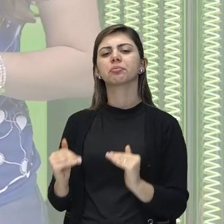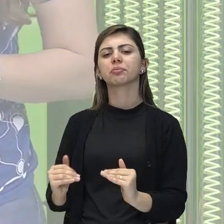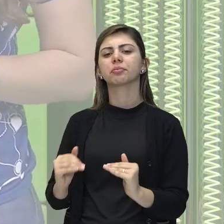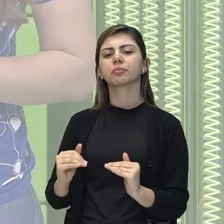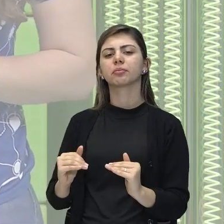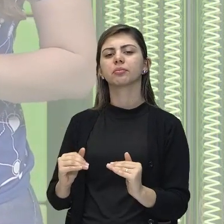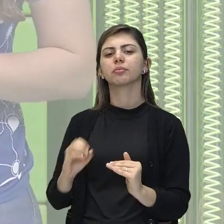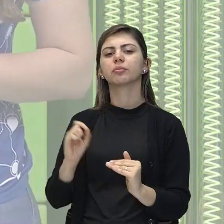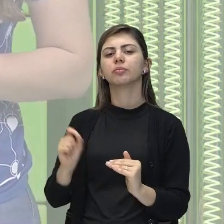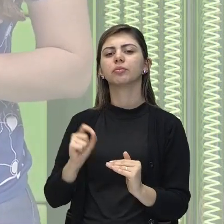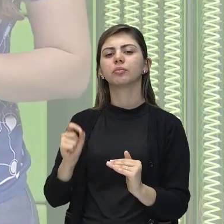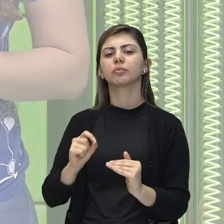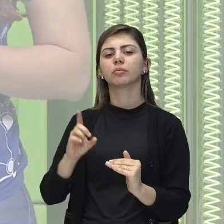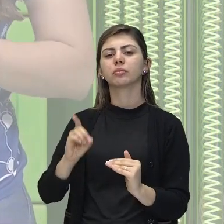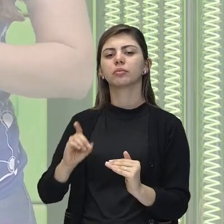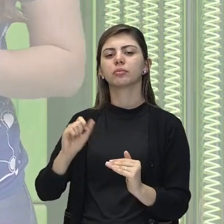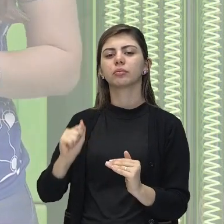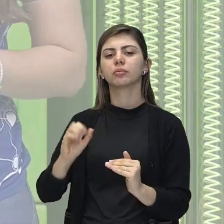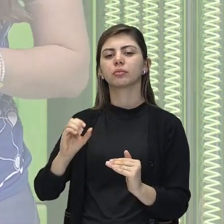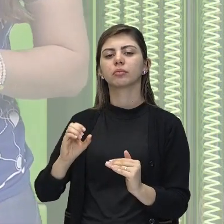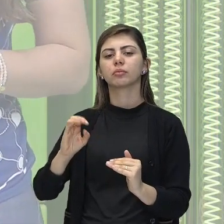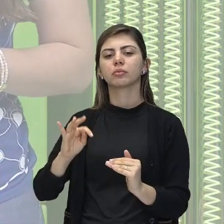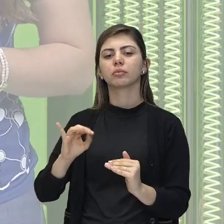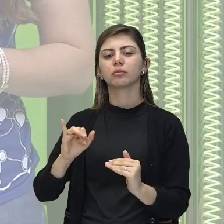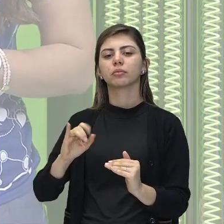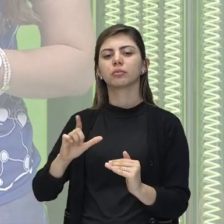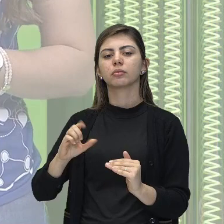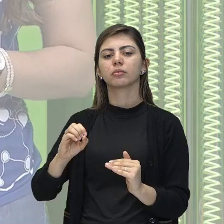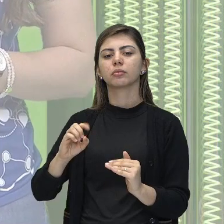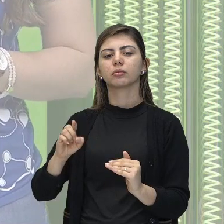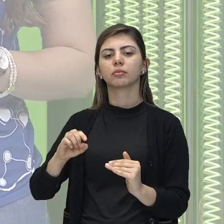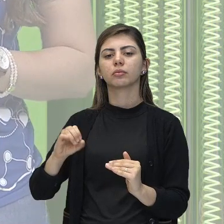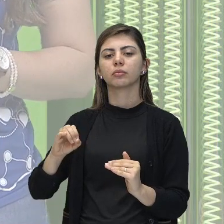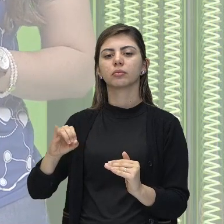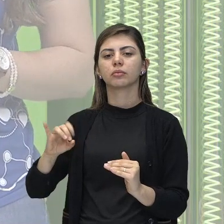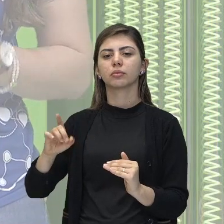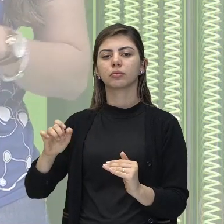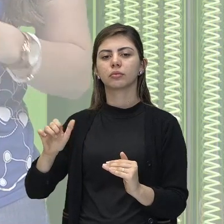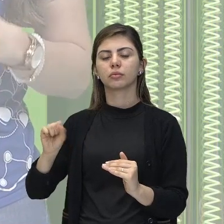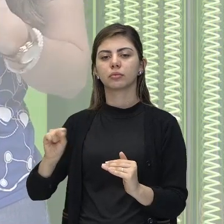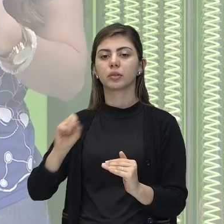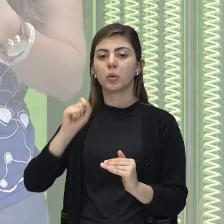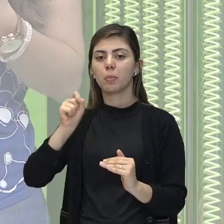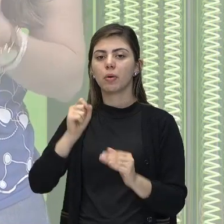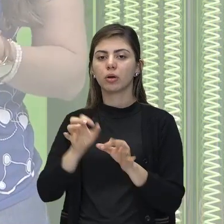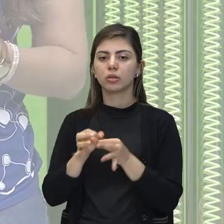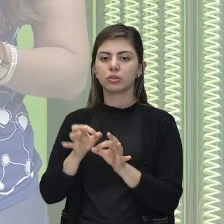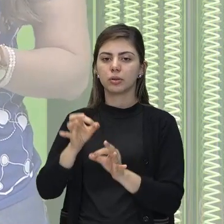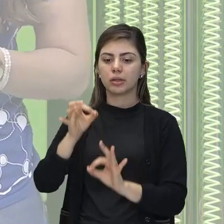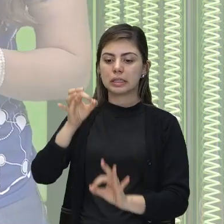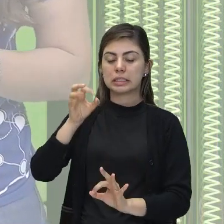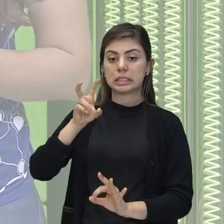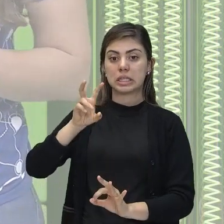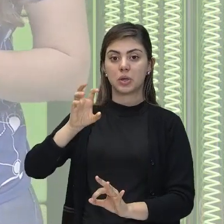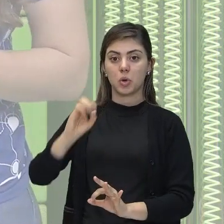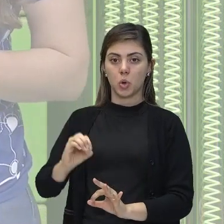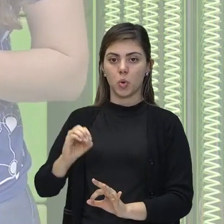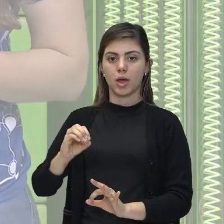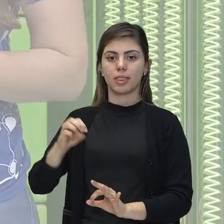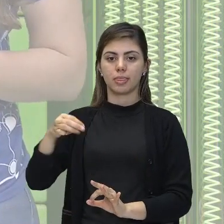essa parte da caravela portuguesa que pode chegar até 50 metros. E